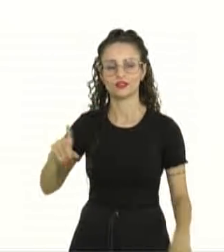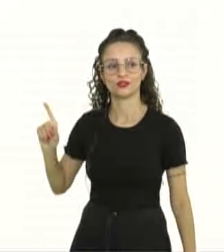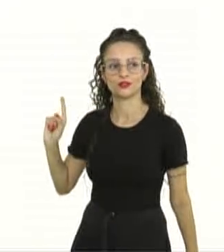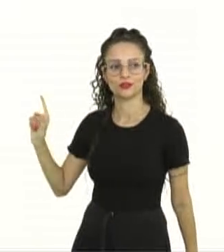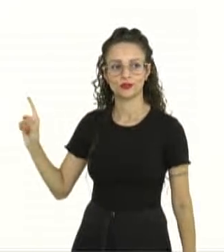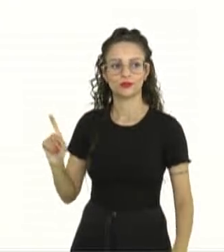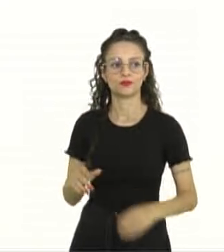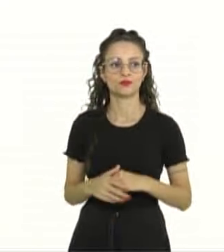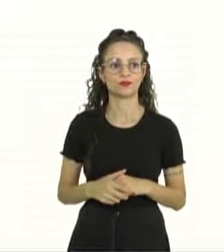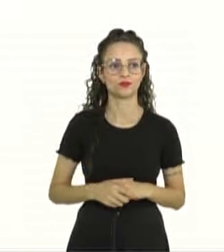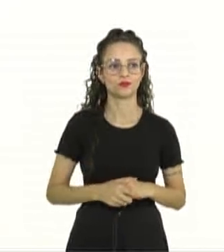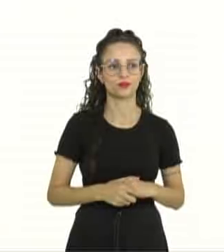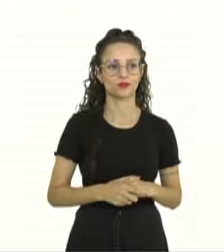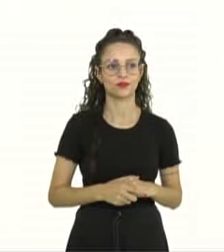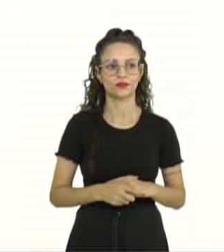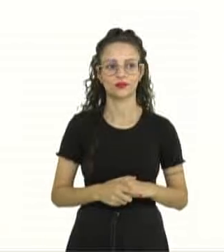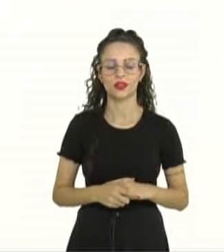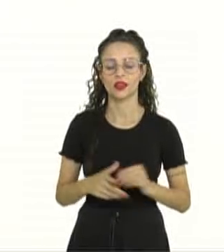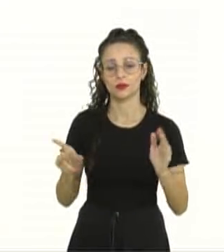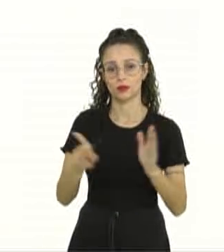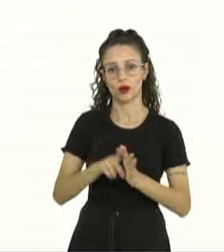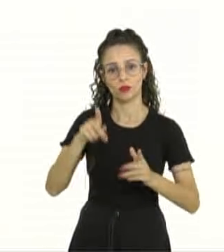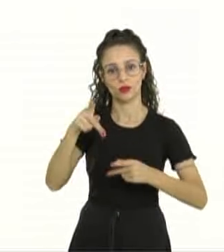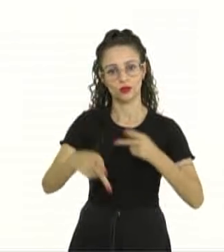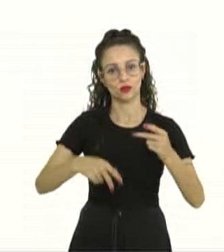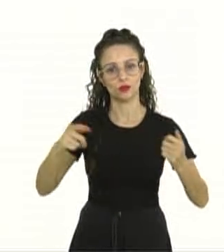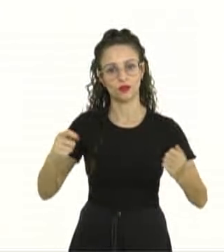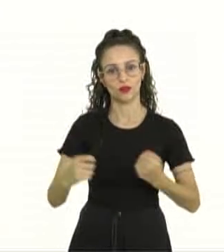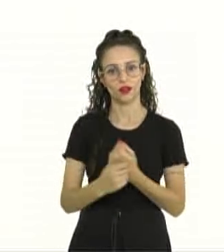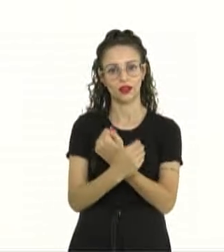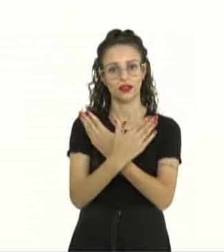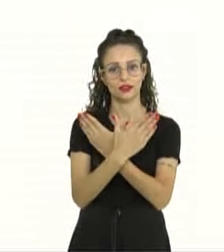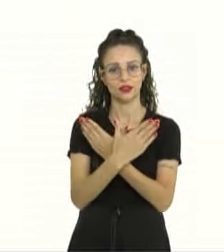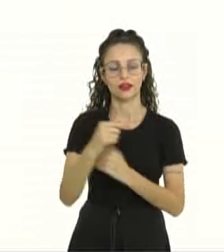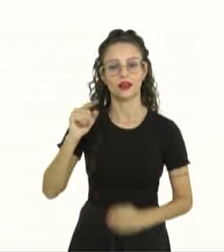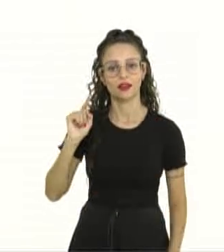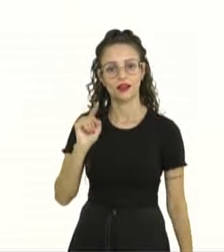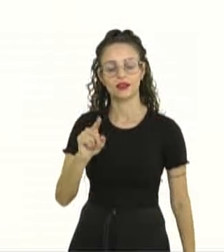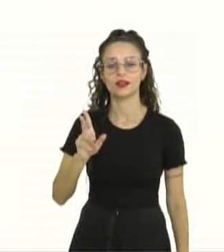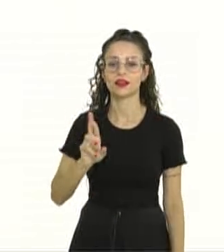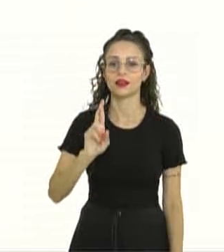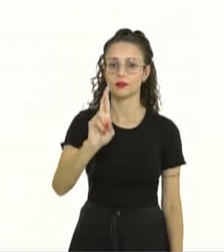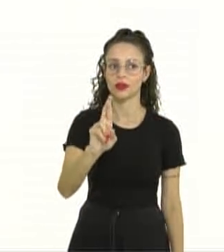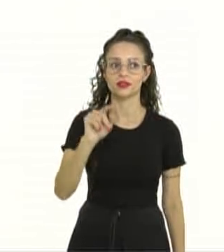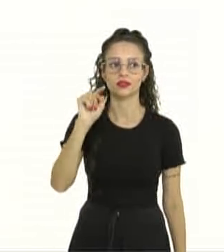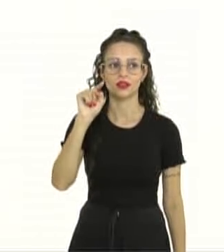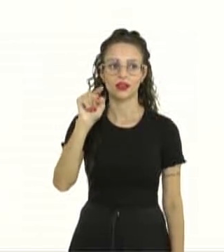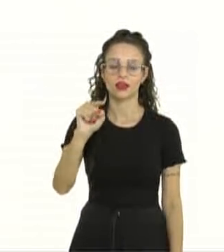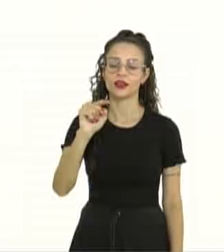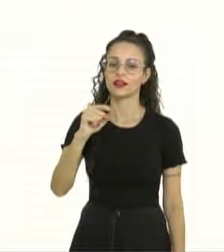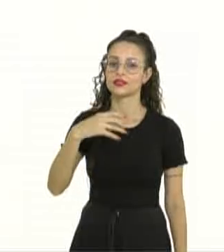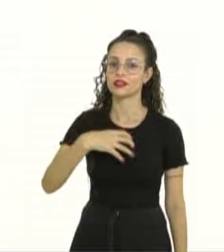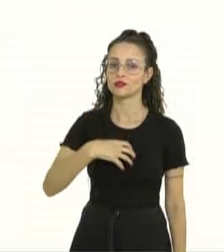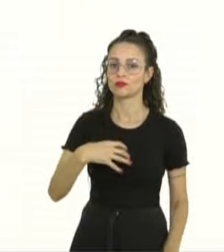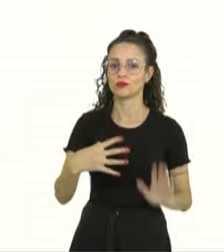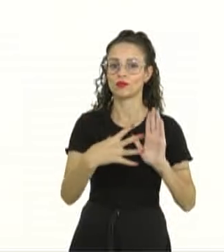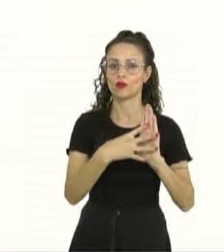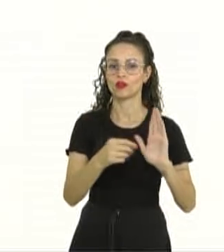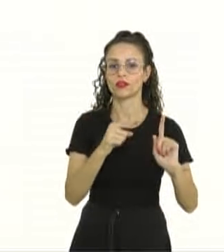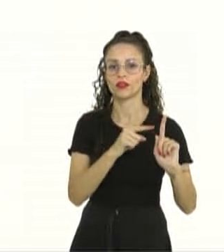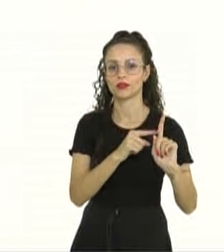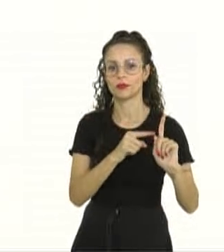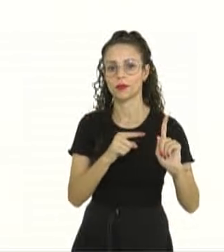México, da Cidade do México, não Novo México, desculpe, da Cidade do México, e ela representa esse modelo de cíclico, né,